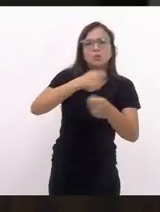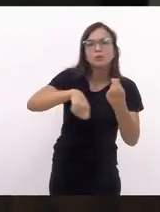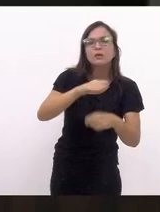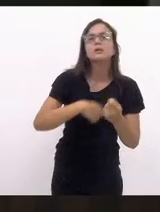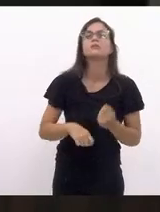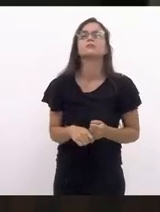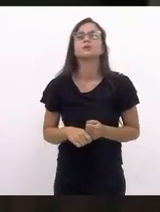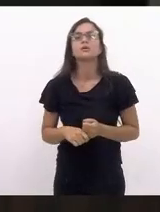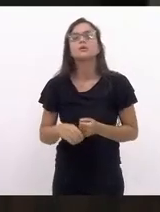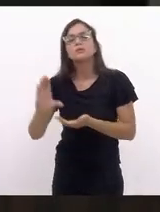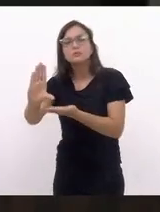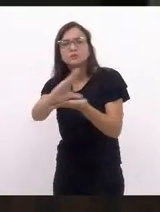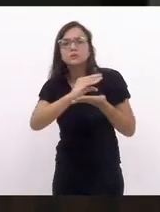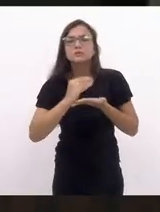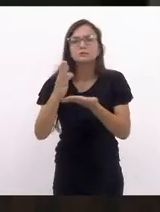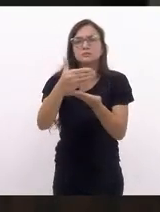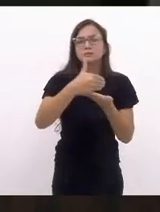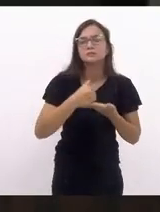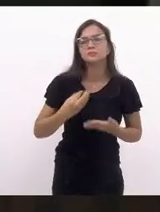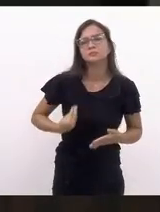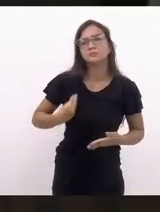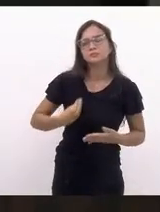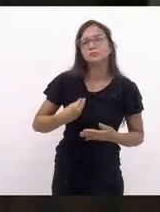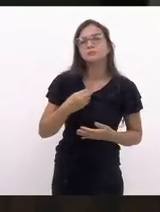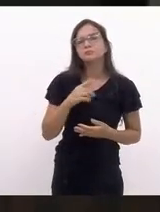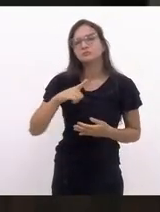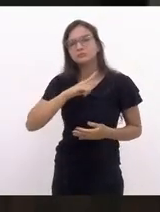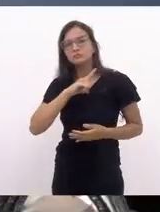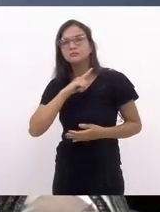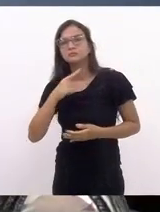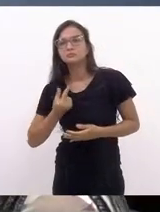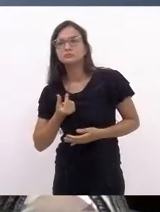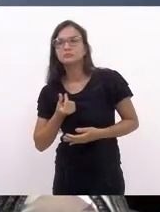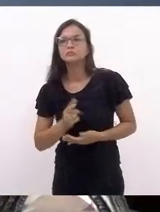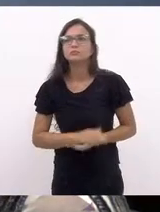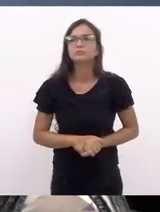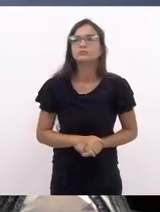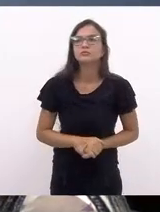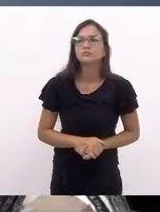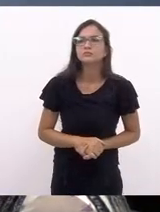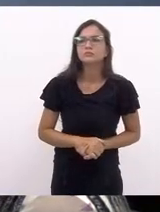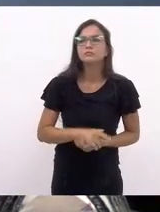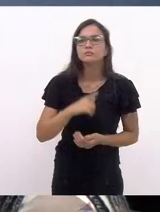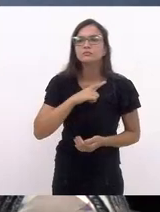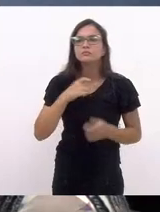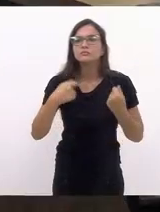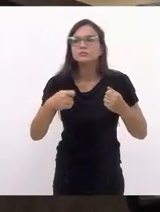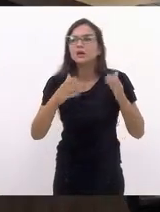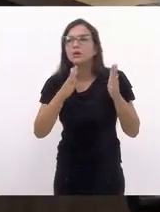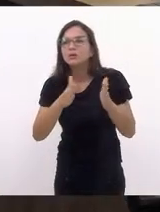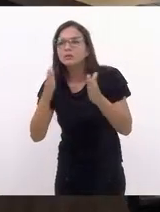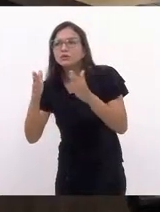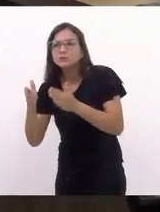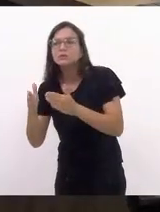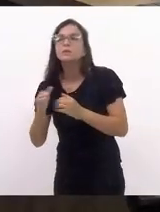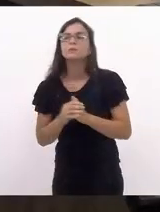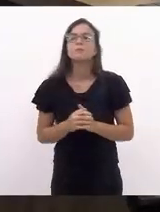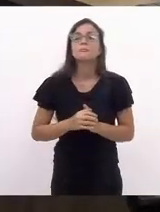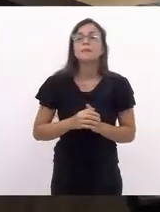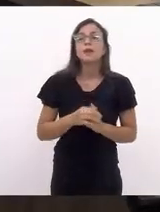para emitir parecer pela comissão de bastante disputado Mas pode cheiro seu presidente a questão de ordem é só para